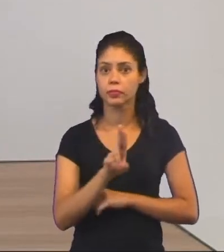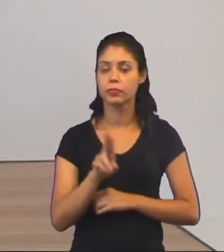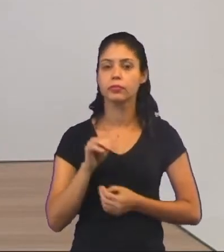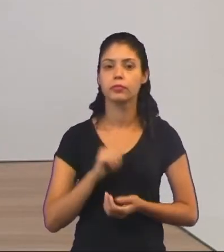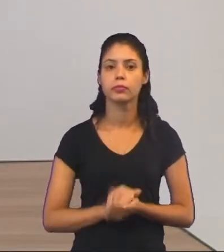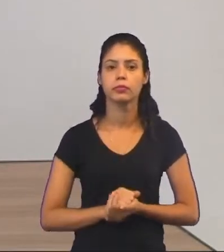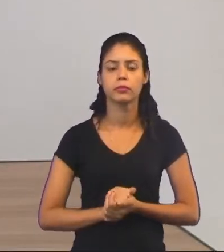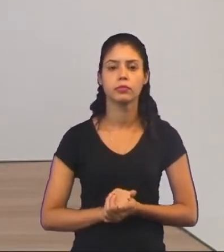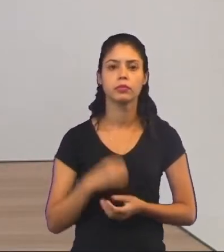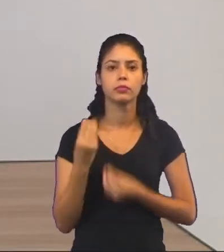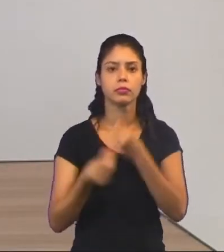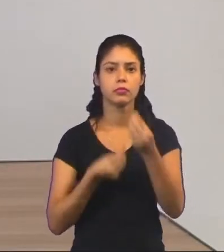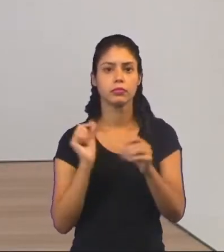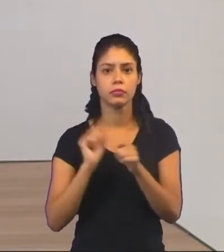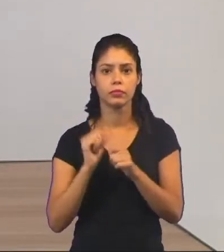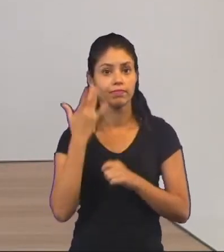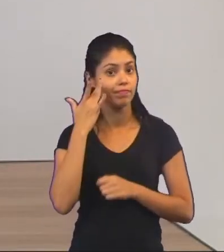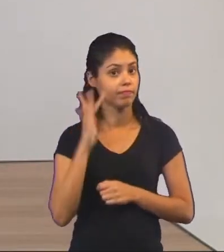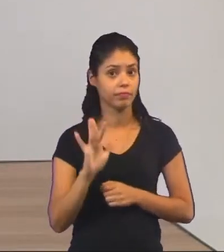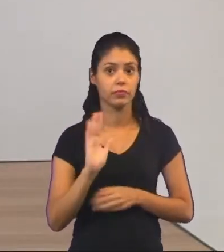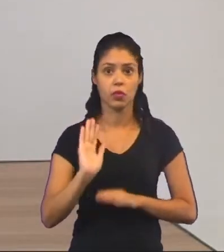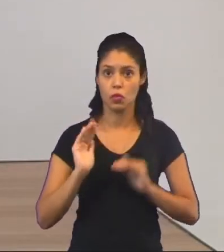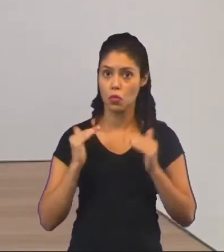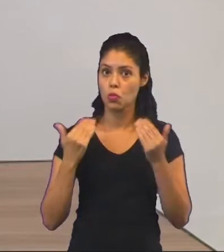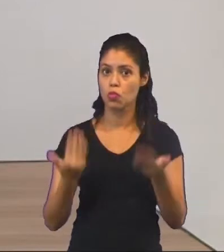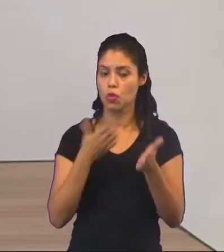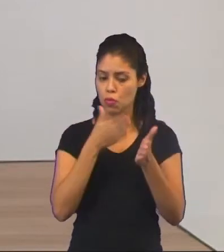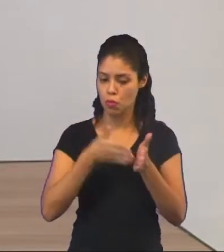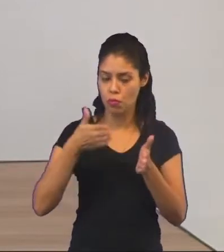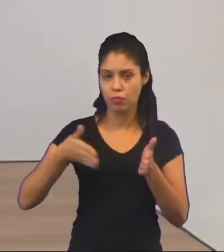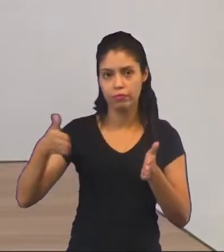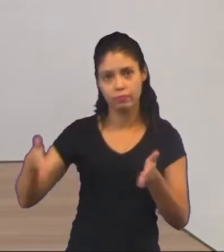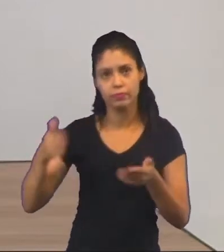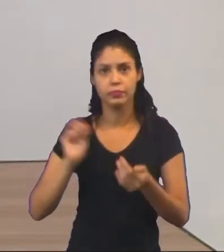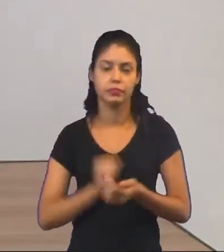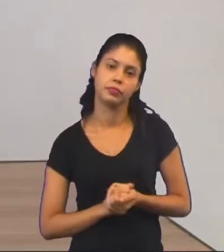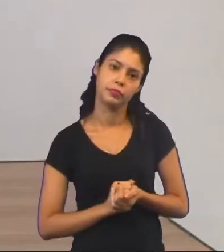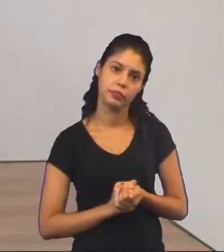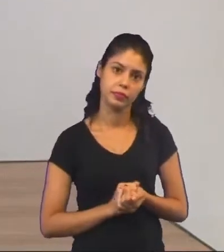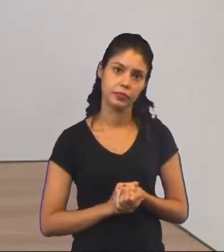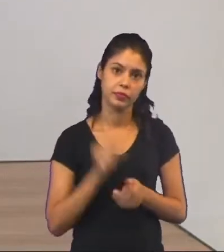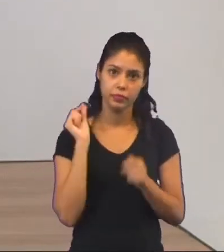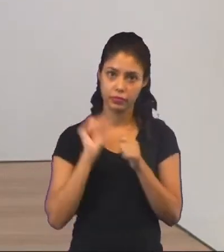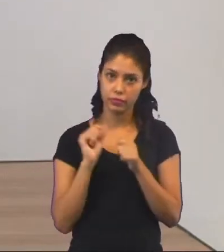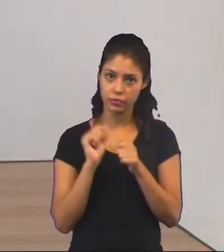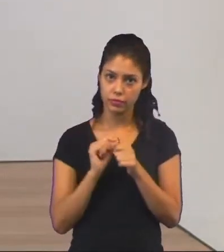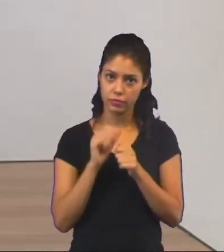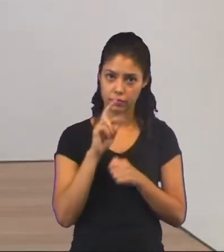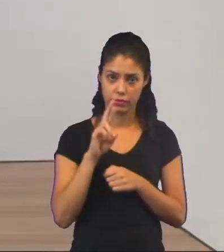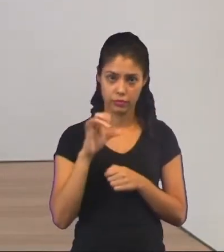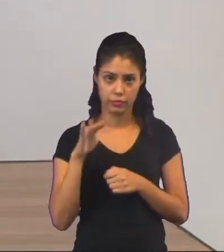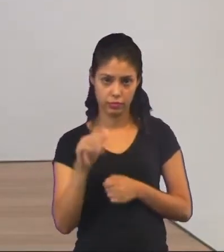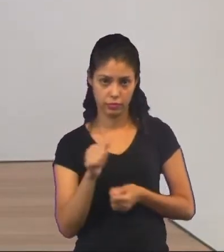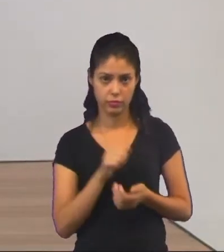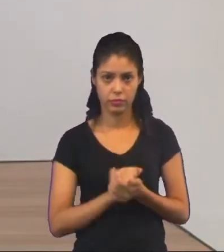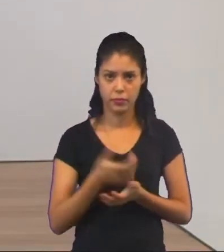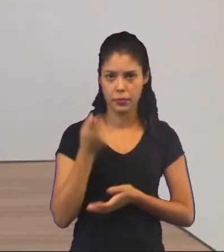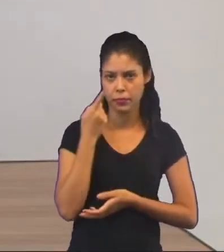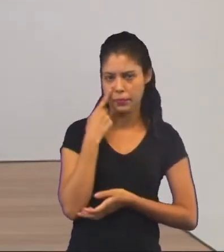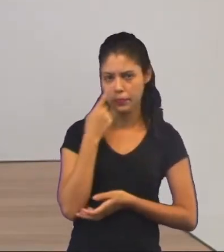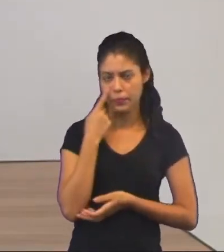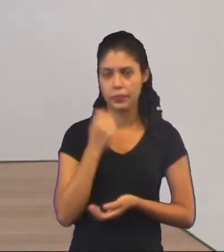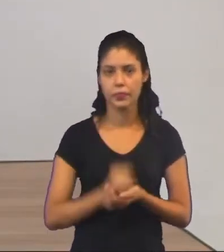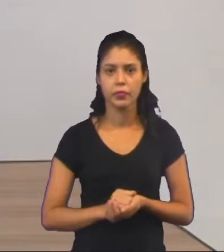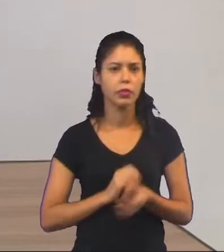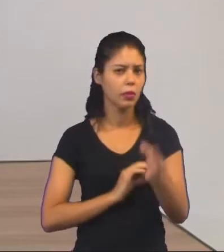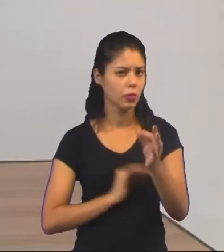de fazer, nós não conseguiríamos saber qual o passo a passo da realização dessa receita? Nós ficaríamos sem